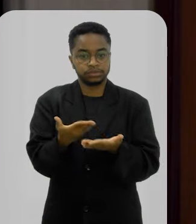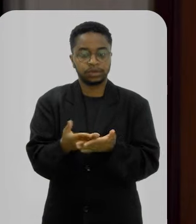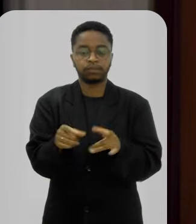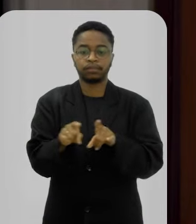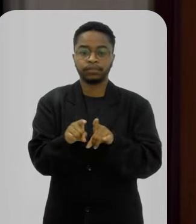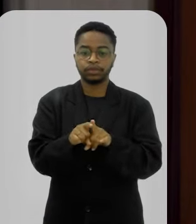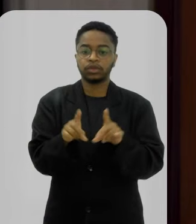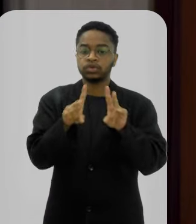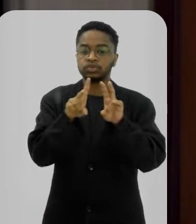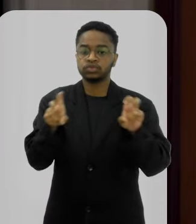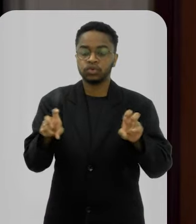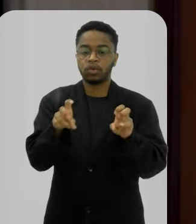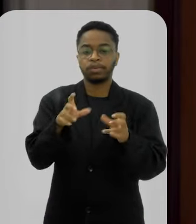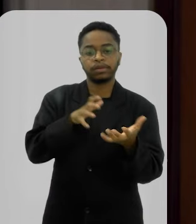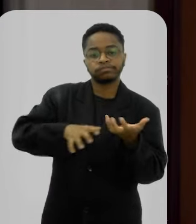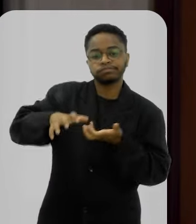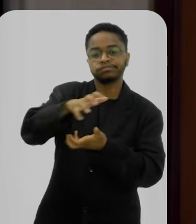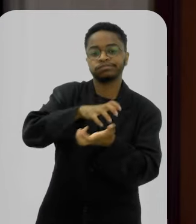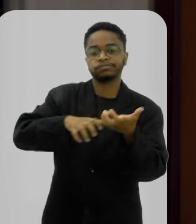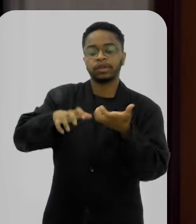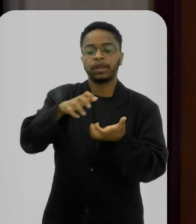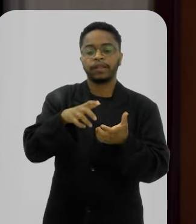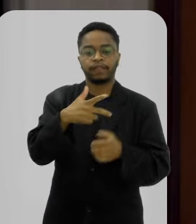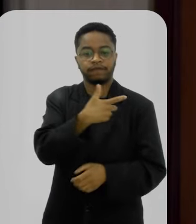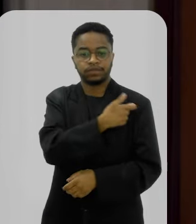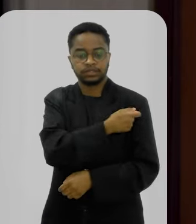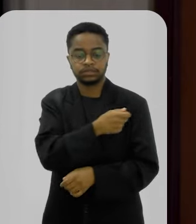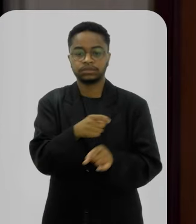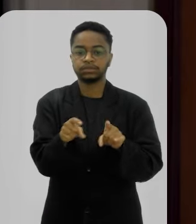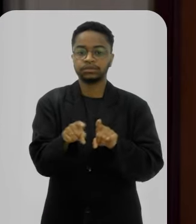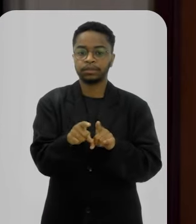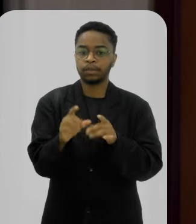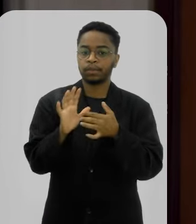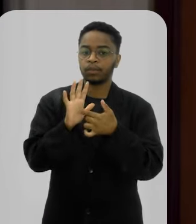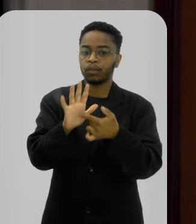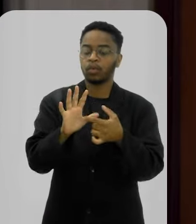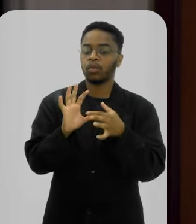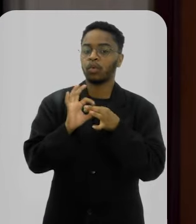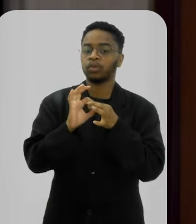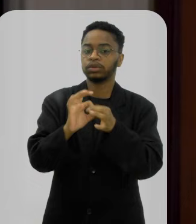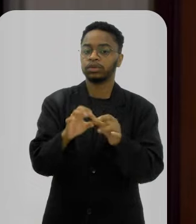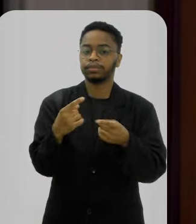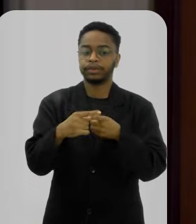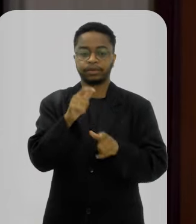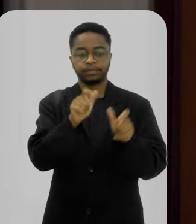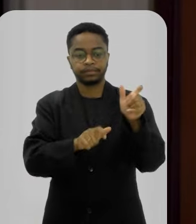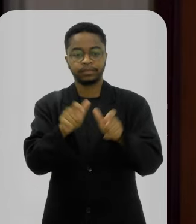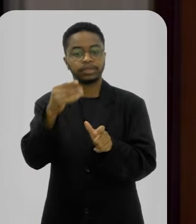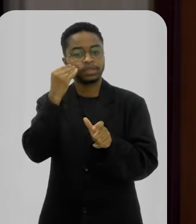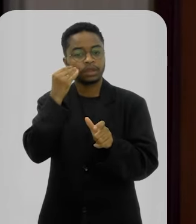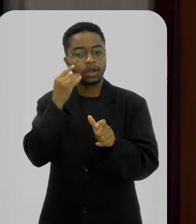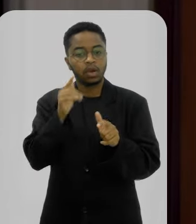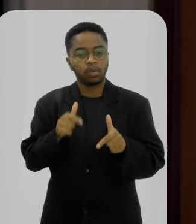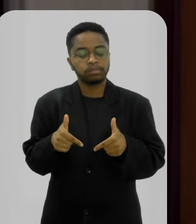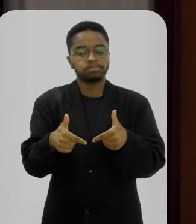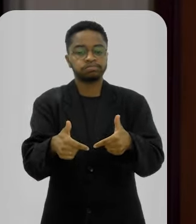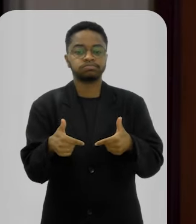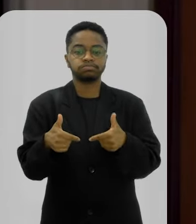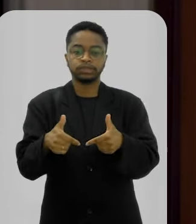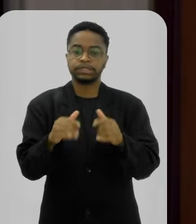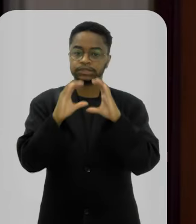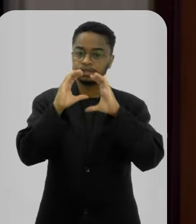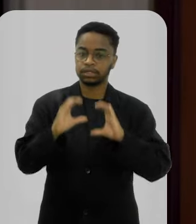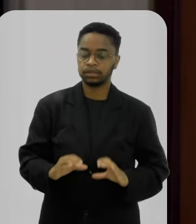aula, sobre o levante popular da revolta da vacina, dentro desse contexto em que os cidadãos buscavam manter ativa a